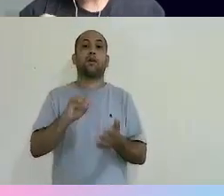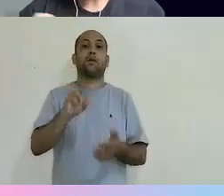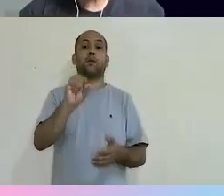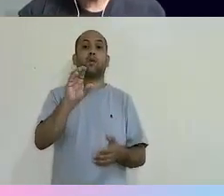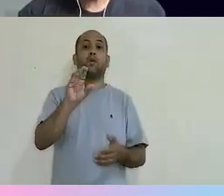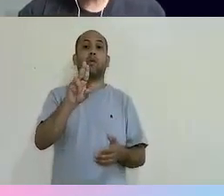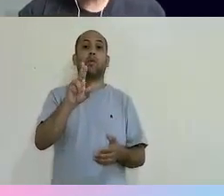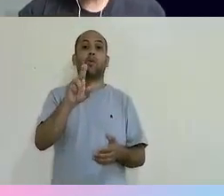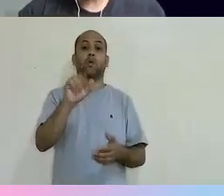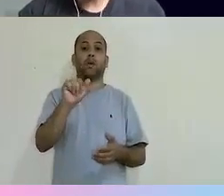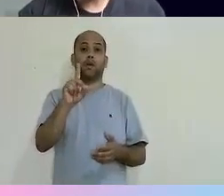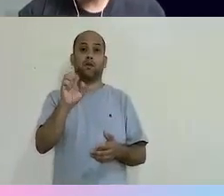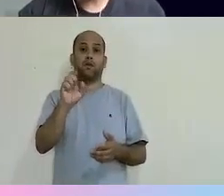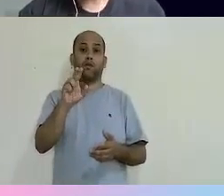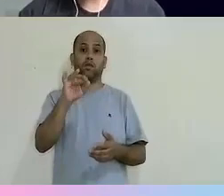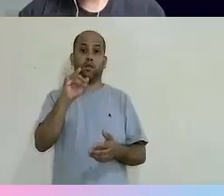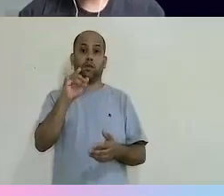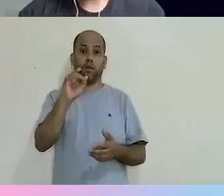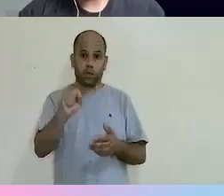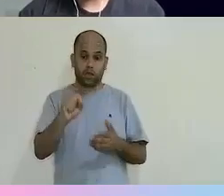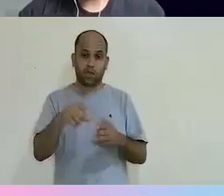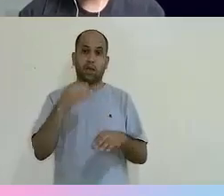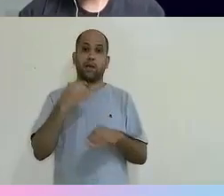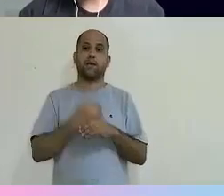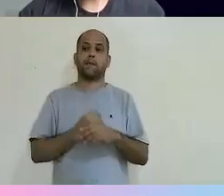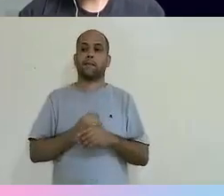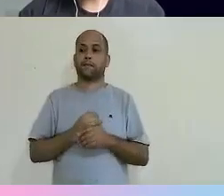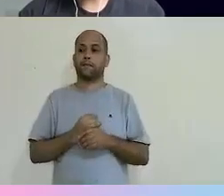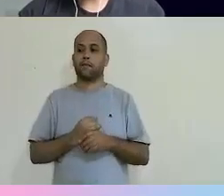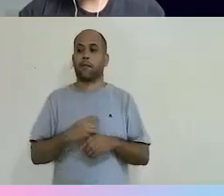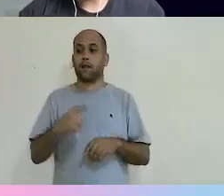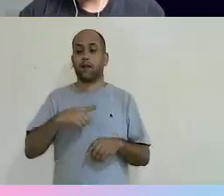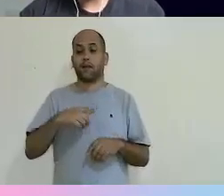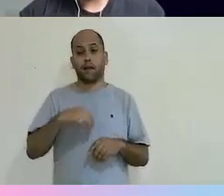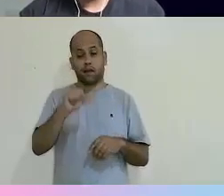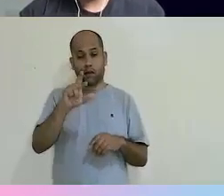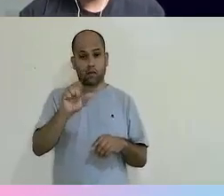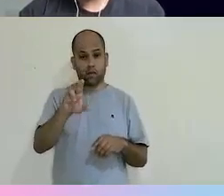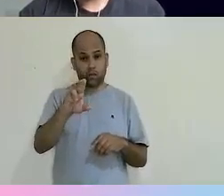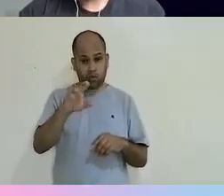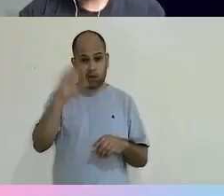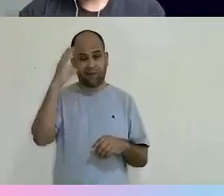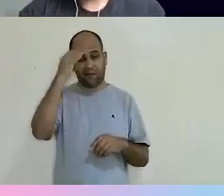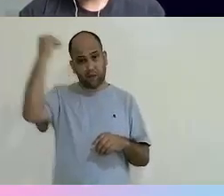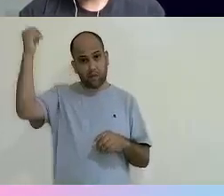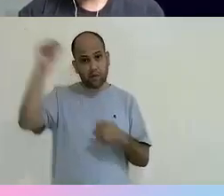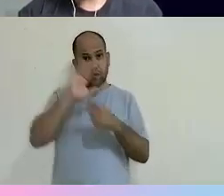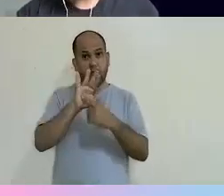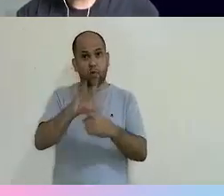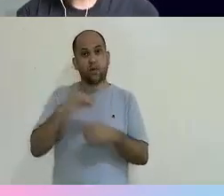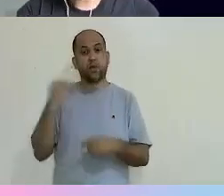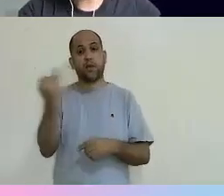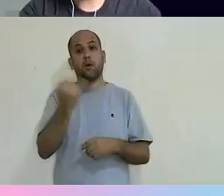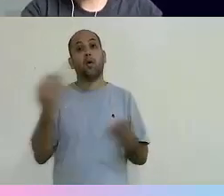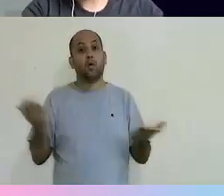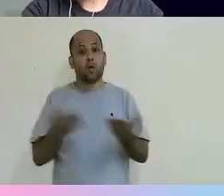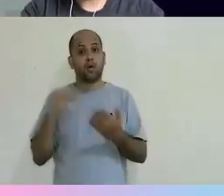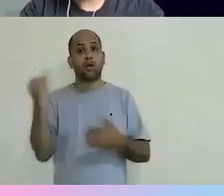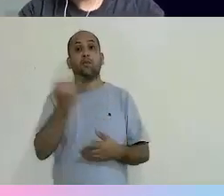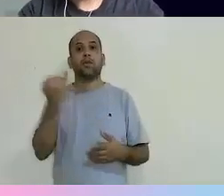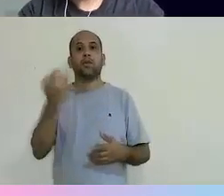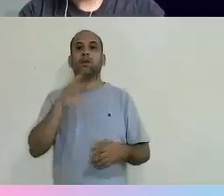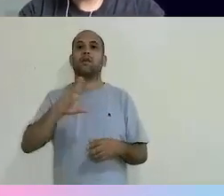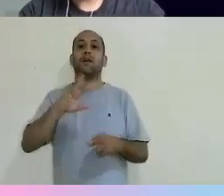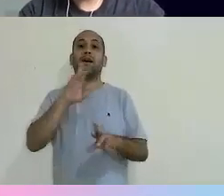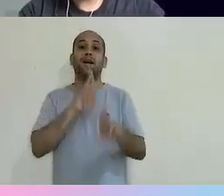enlouquece. Tem também, né, alguns autores famosos que trazem. Hoje o importante não é a resposta, o